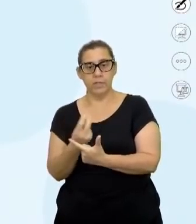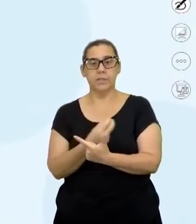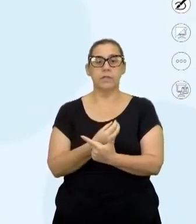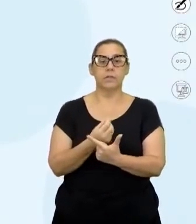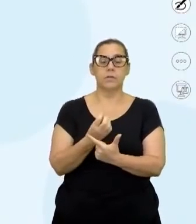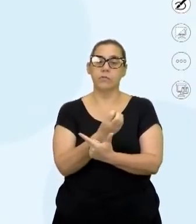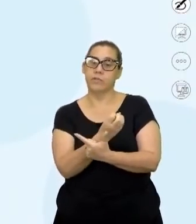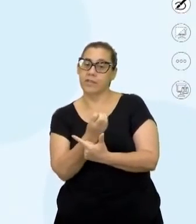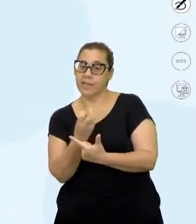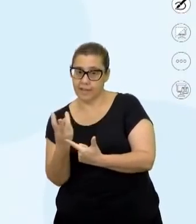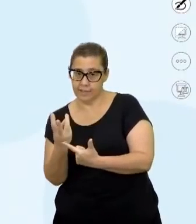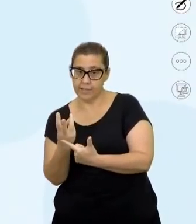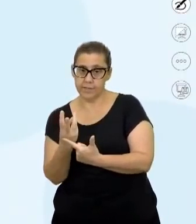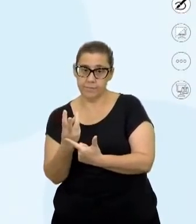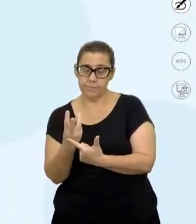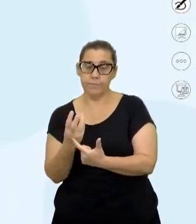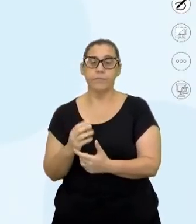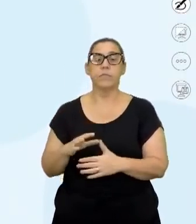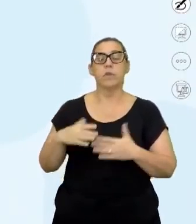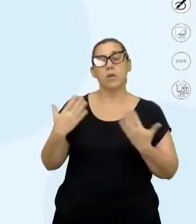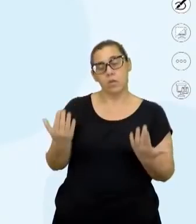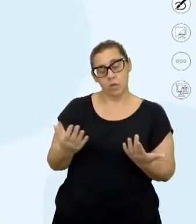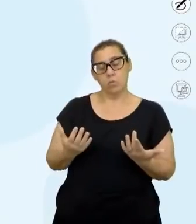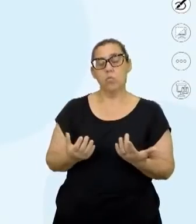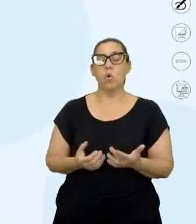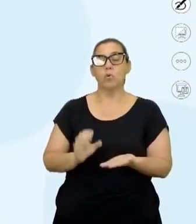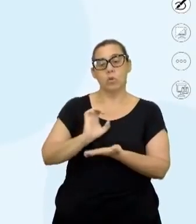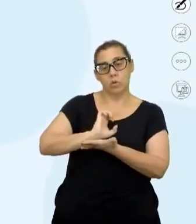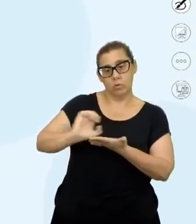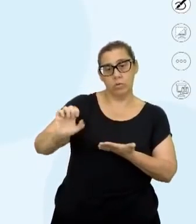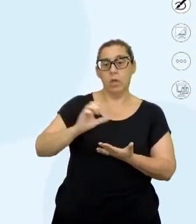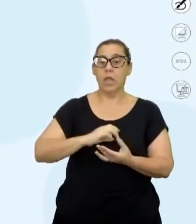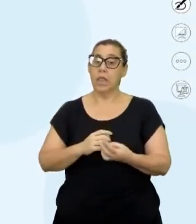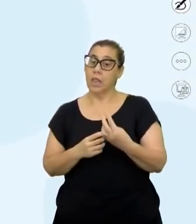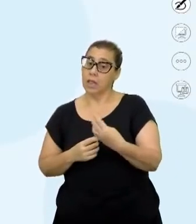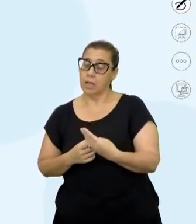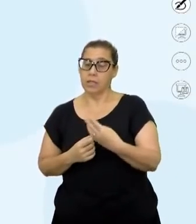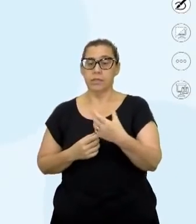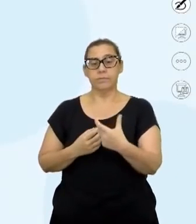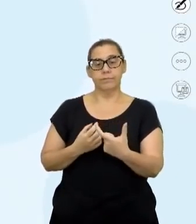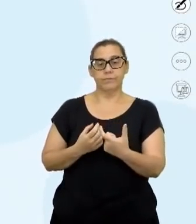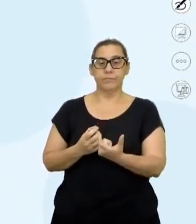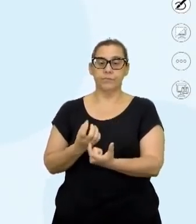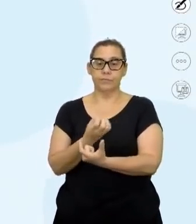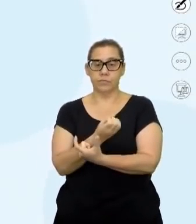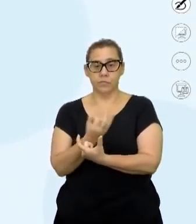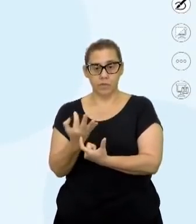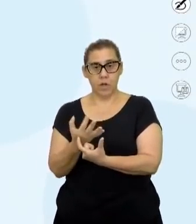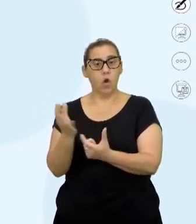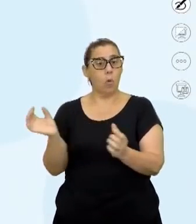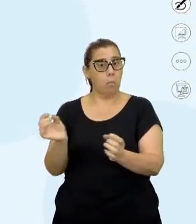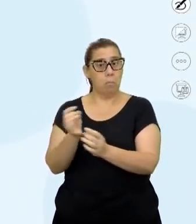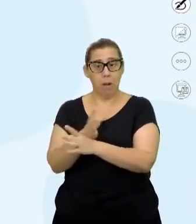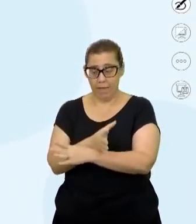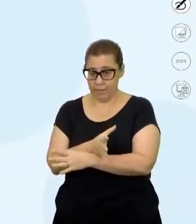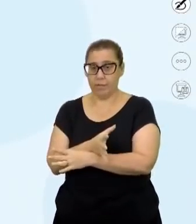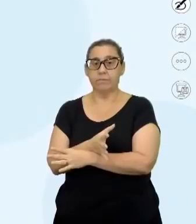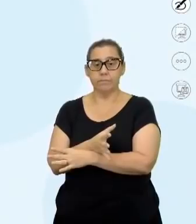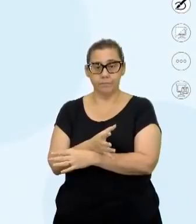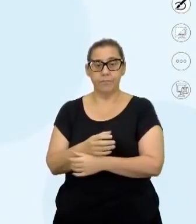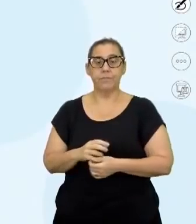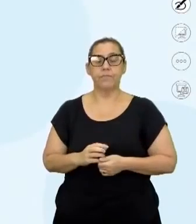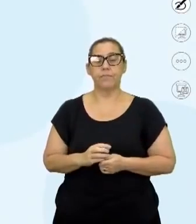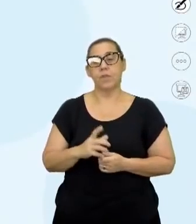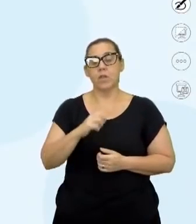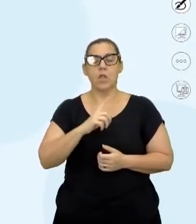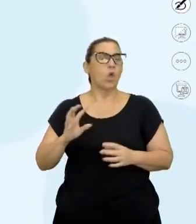um trinômio. Quando a equação é formada por um trinômio, a gente chama de completa, tá certo? É uma equação completa,